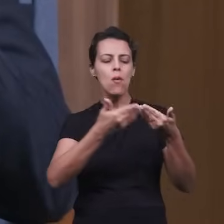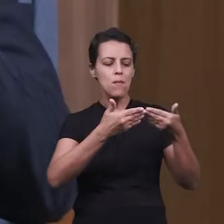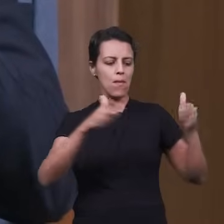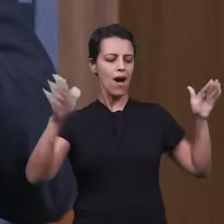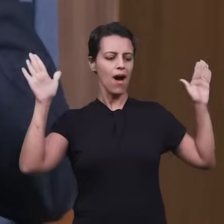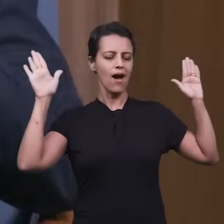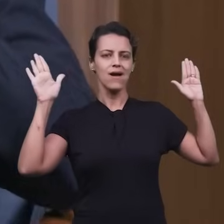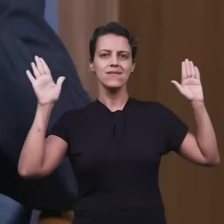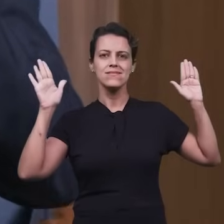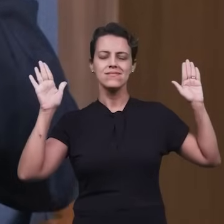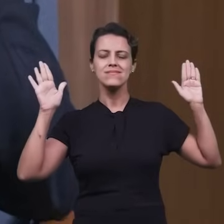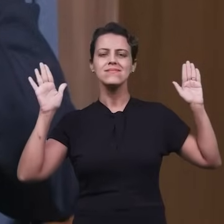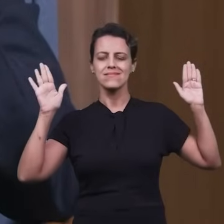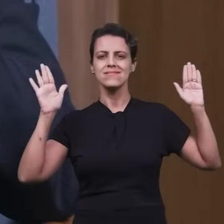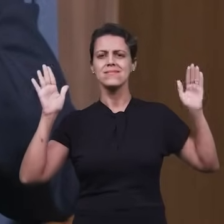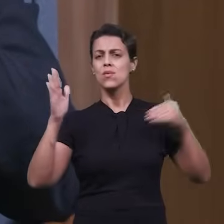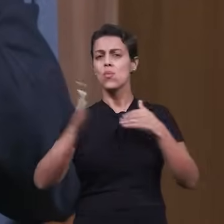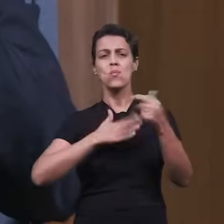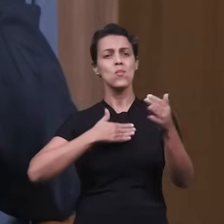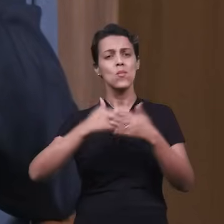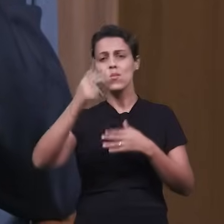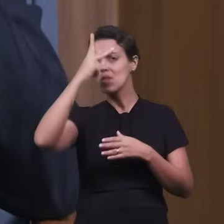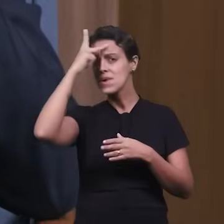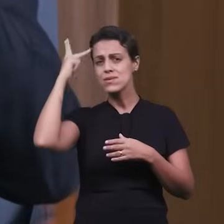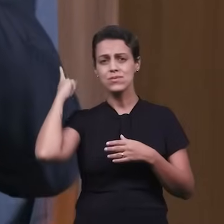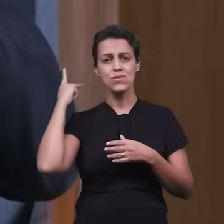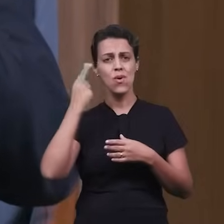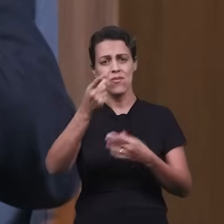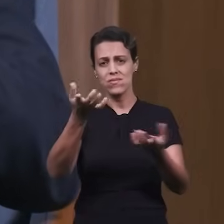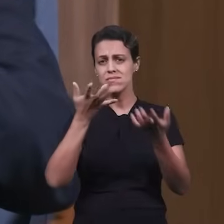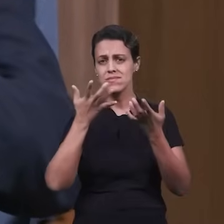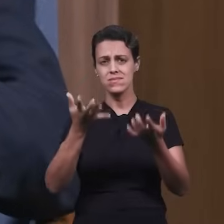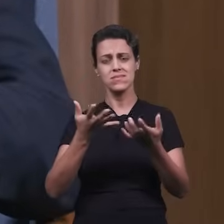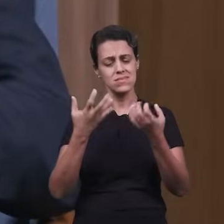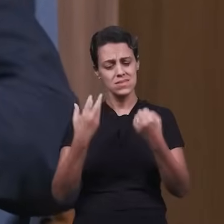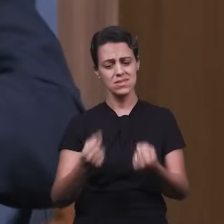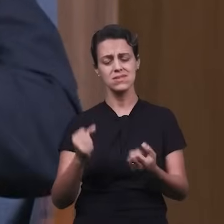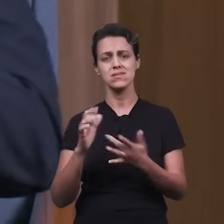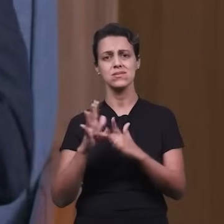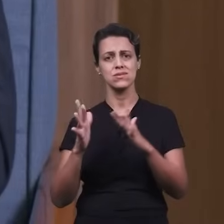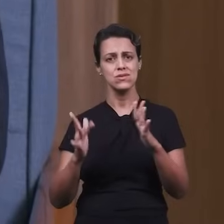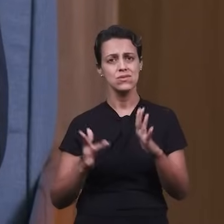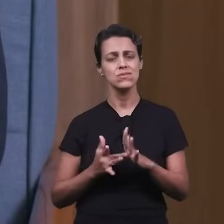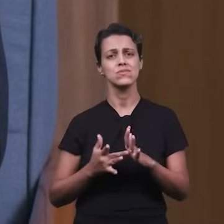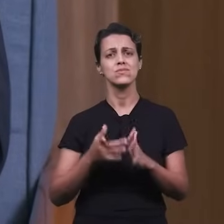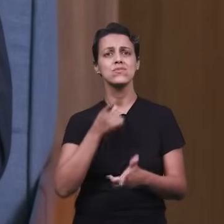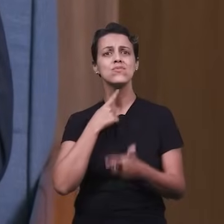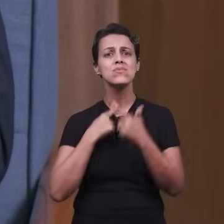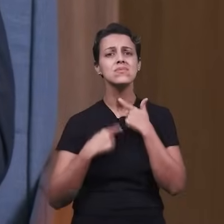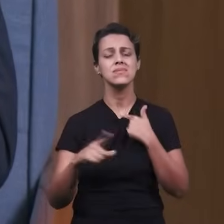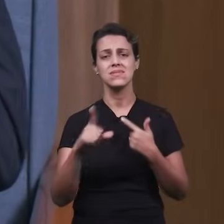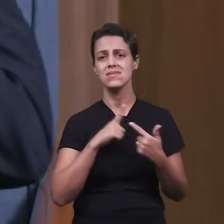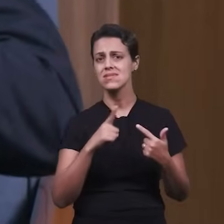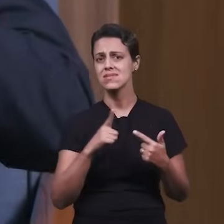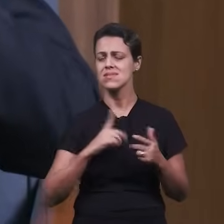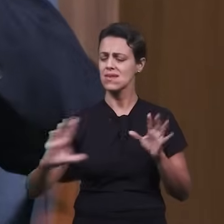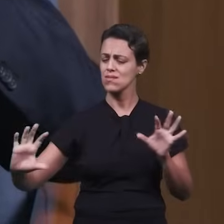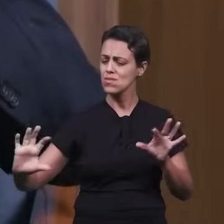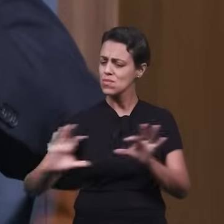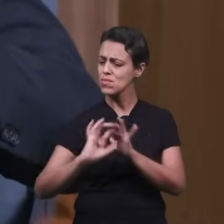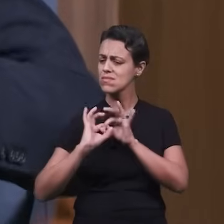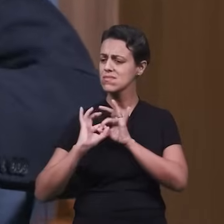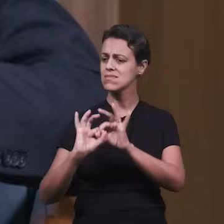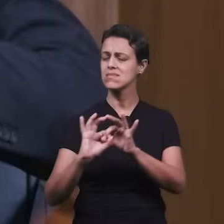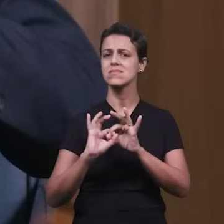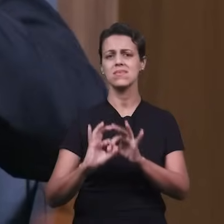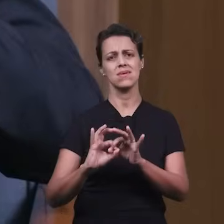qualquer um, aquele que desejar, que aceitar Jesus como Salvador, estiver ligado ao corpo, uma vida